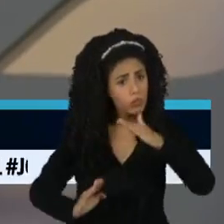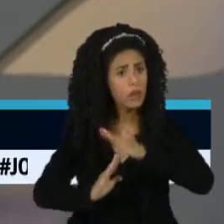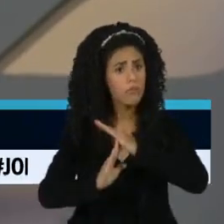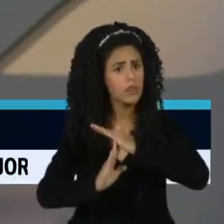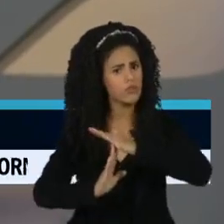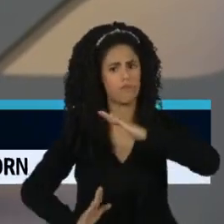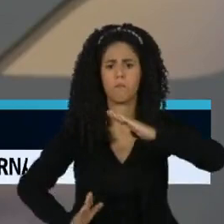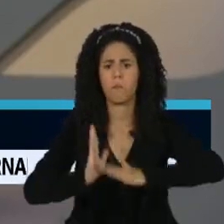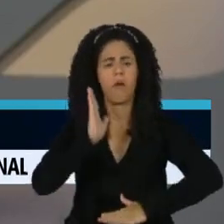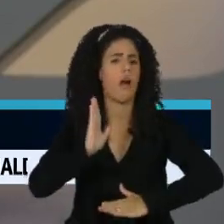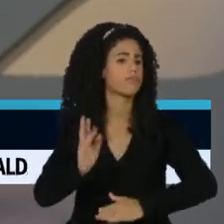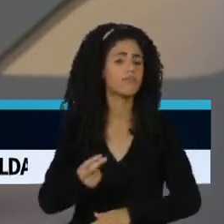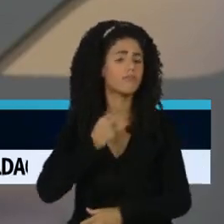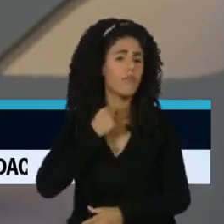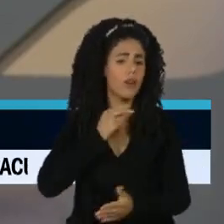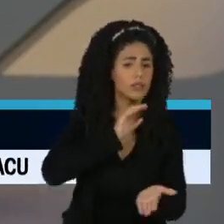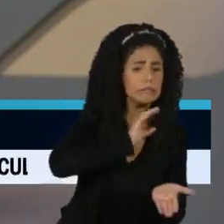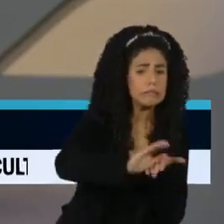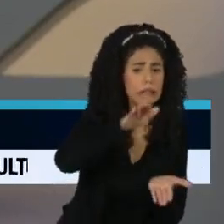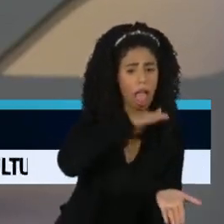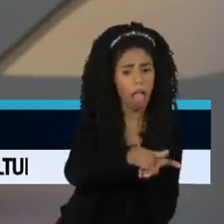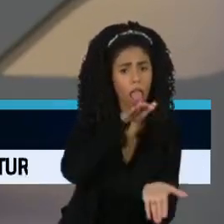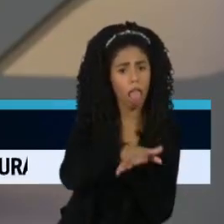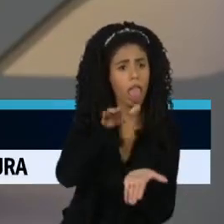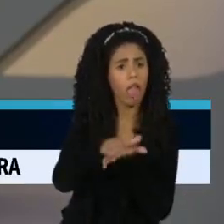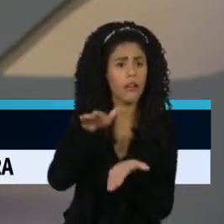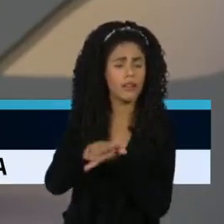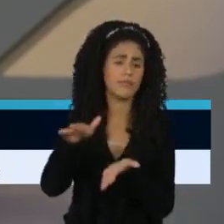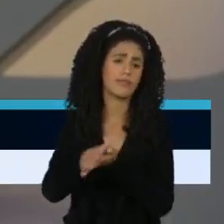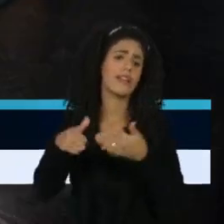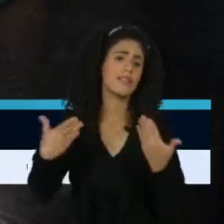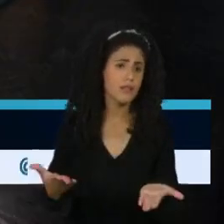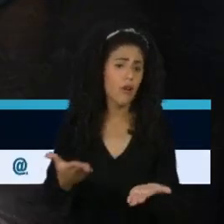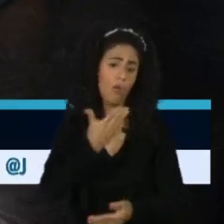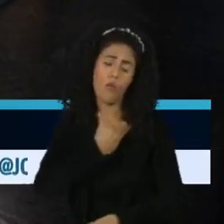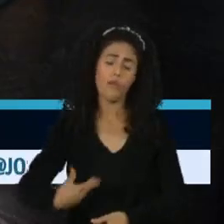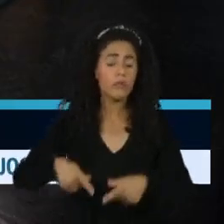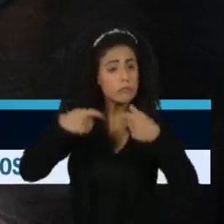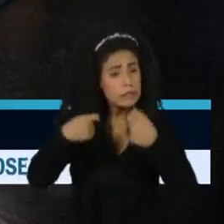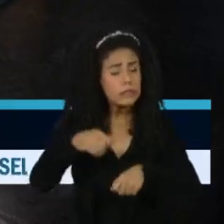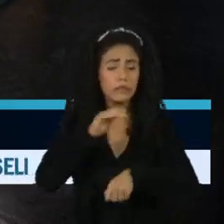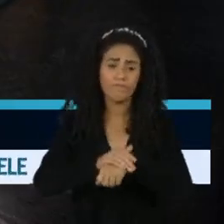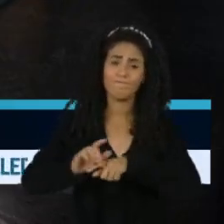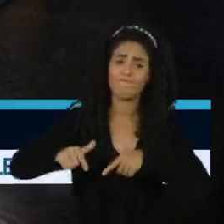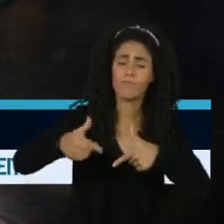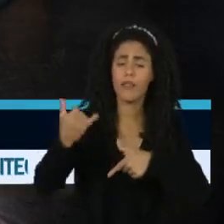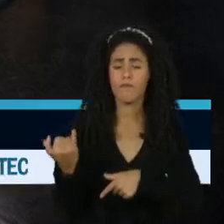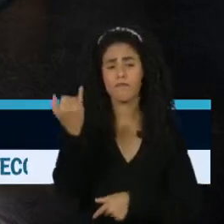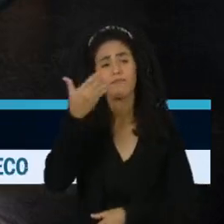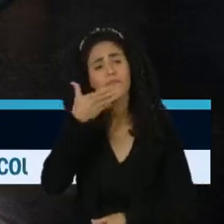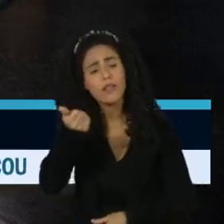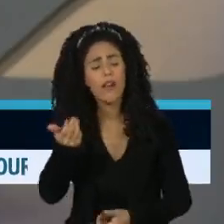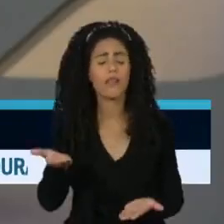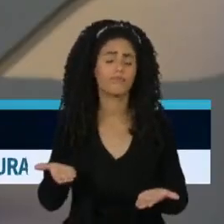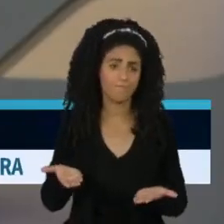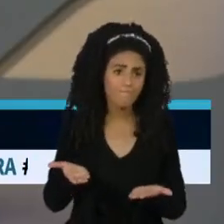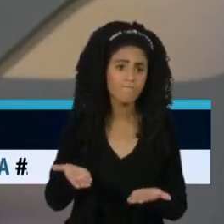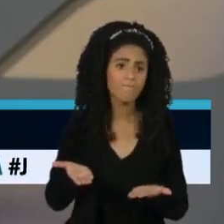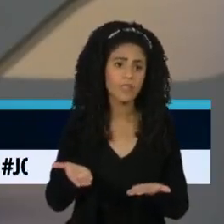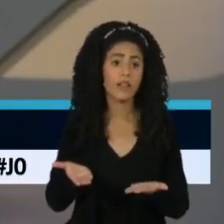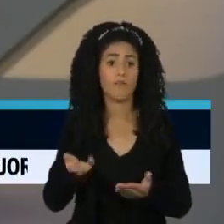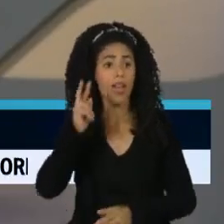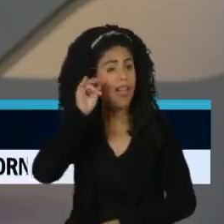Então, acho que o governo poderia ter ido muito melhor nisso e se preparado para a inflação, que é agravada pelas circunstâncias que